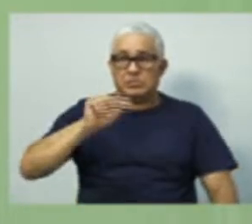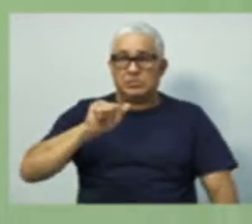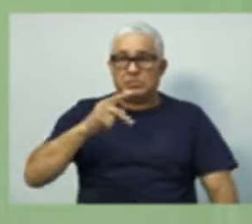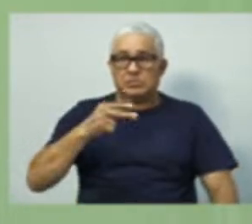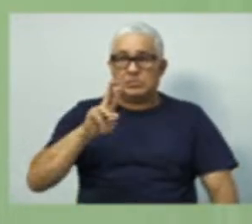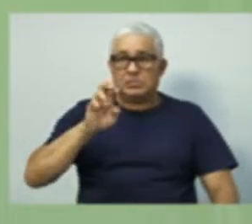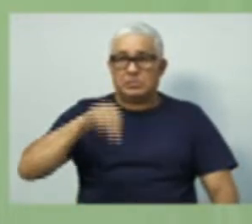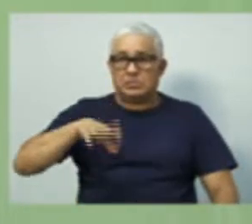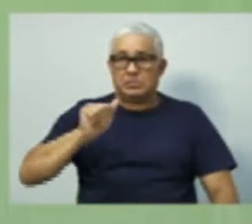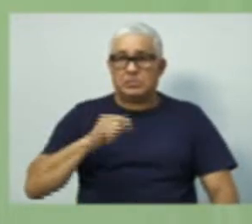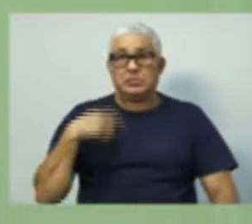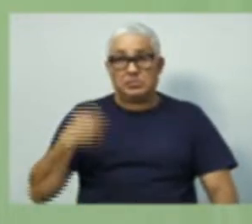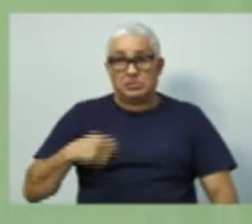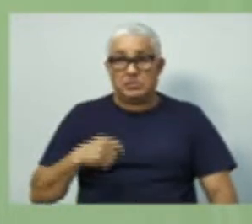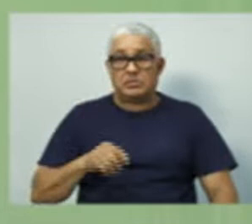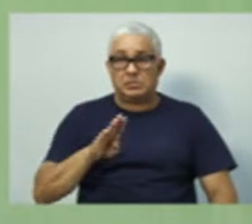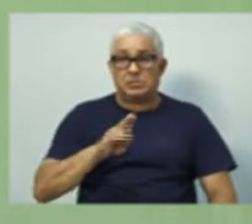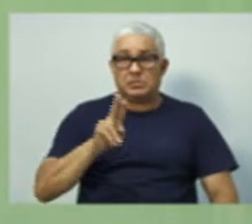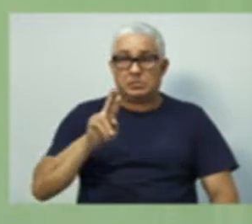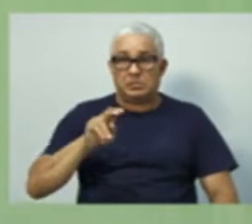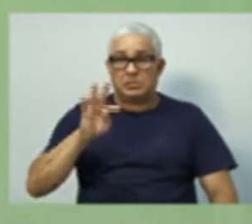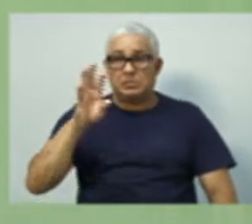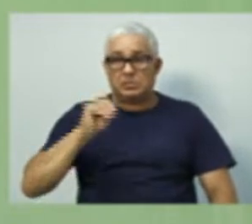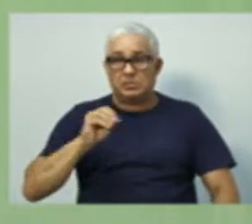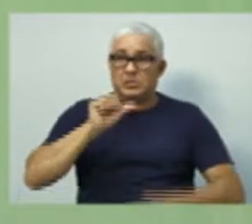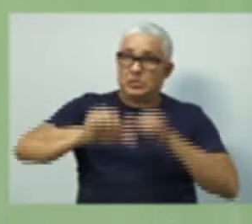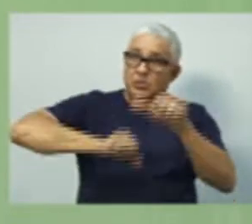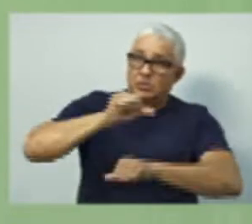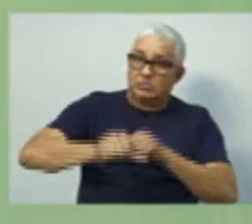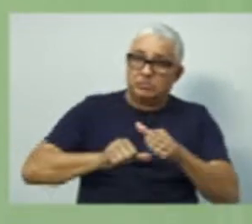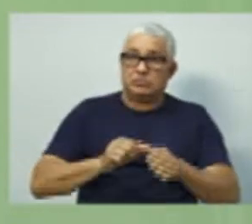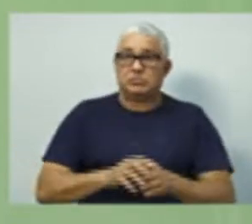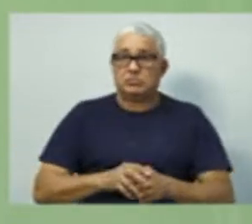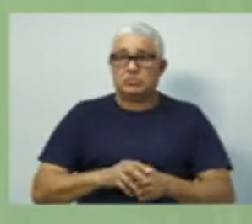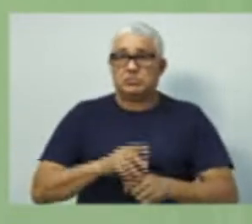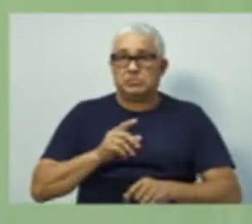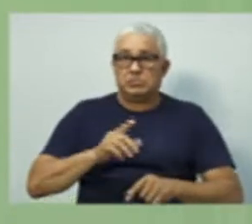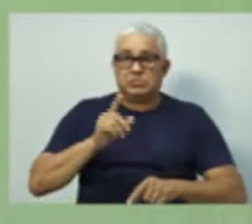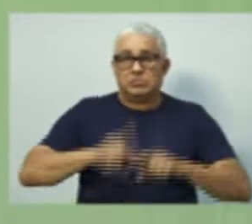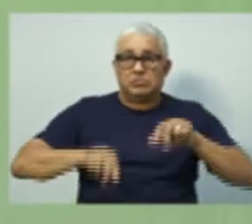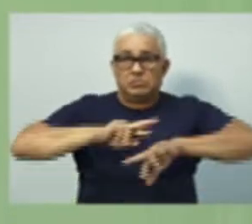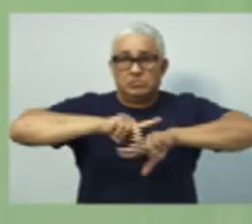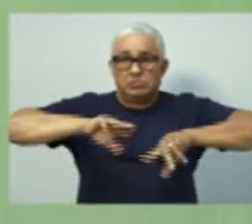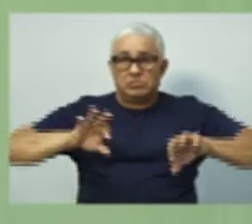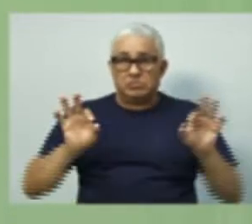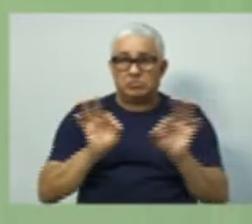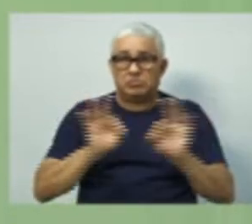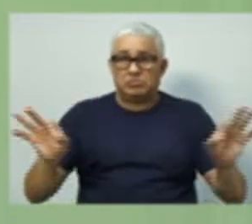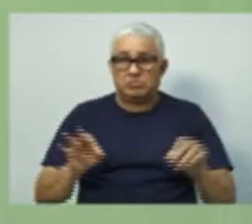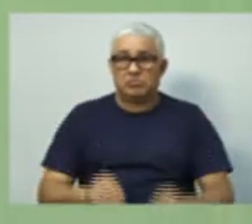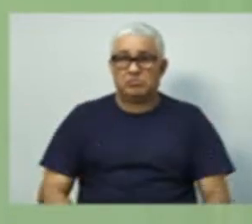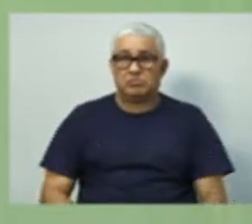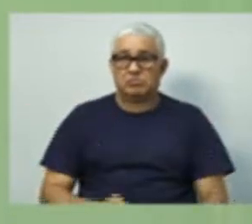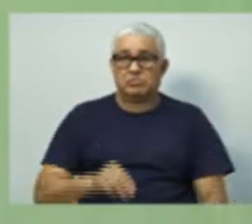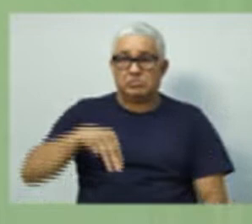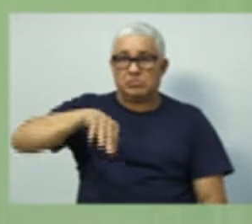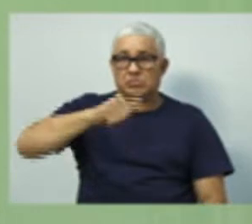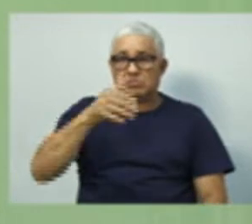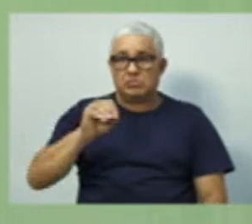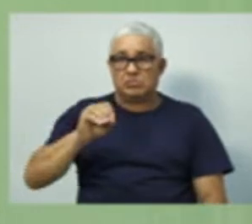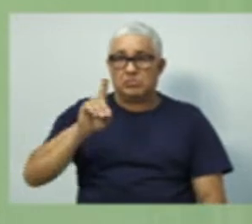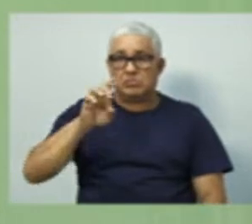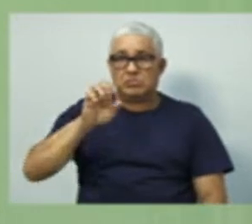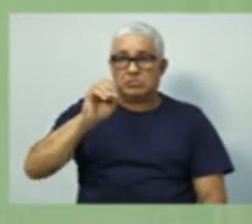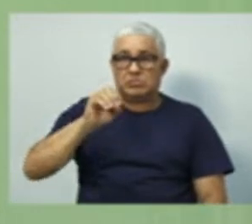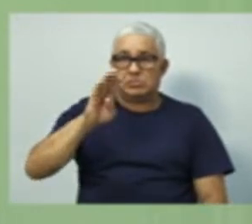o que eu vou oferecer para o mercado, o que eu vou transformar para que seja mercadoria, seja ela produto ou serviço. Orçamento